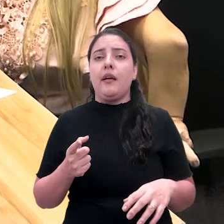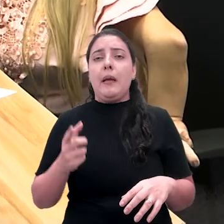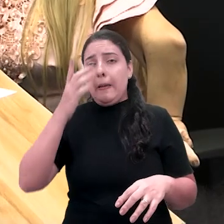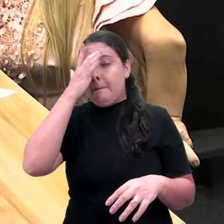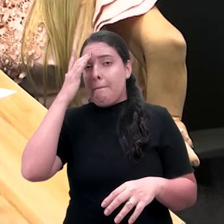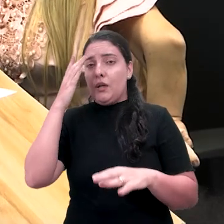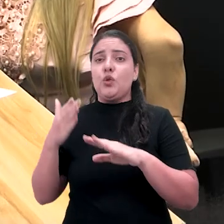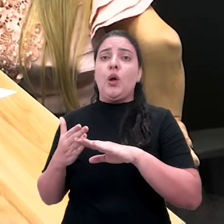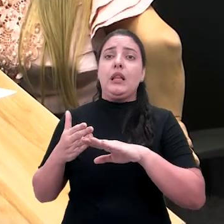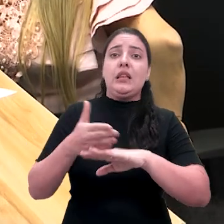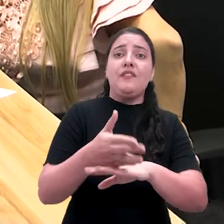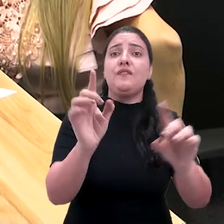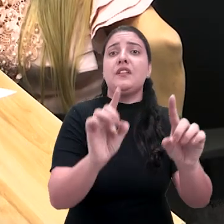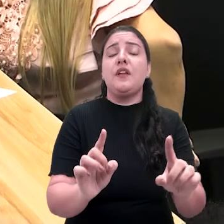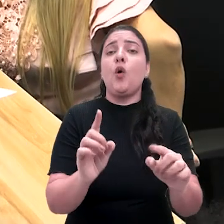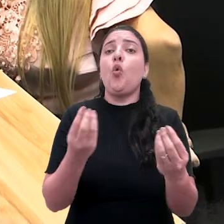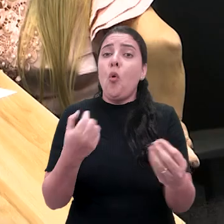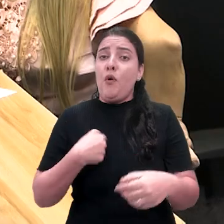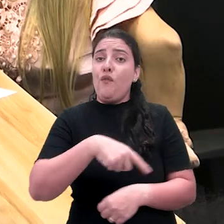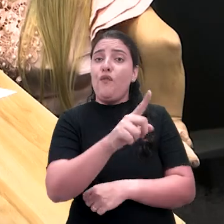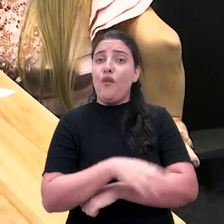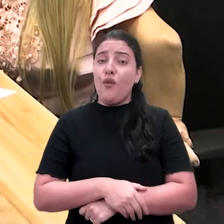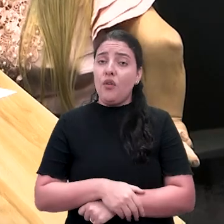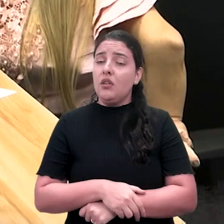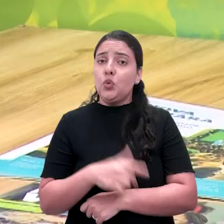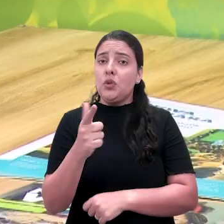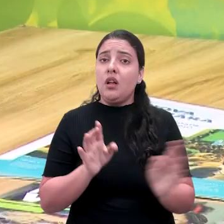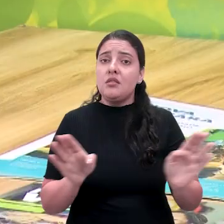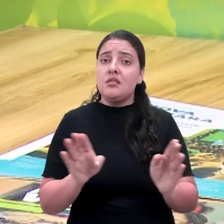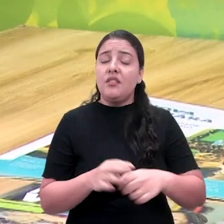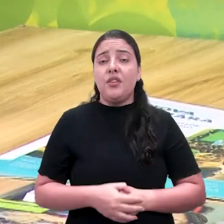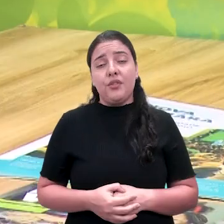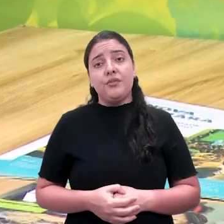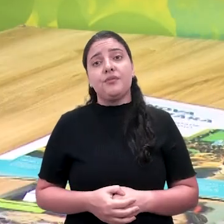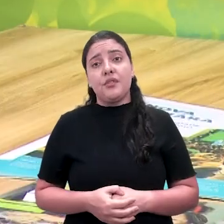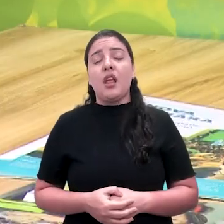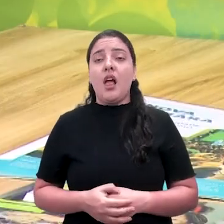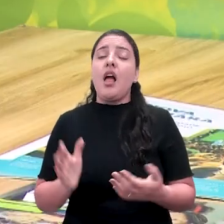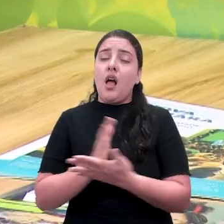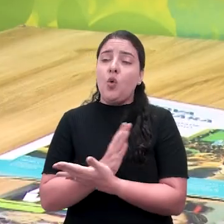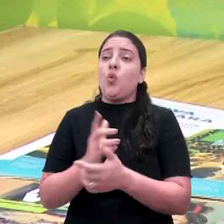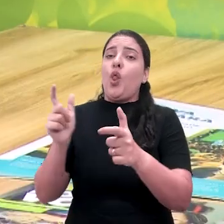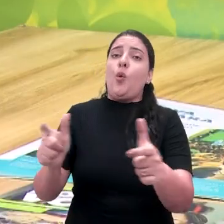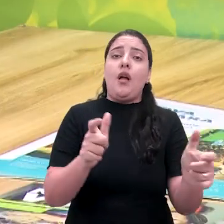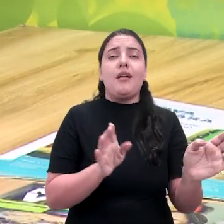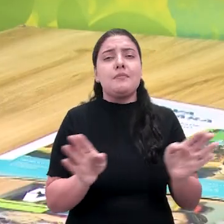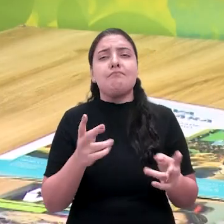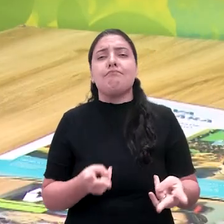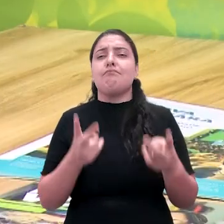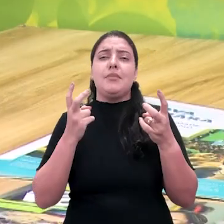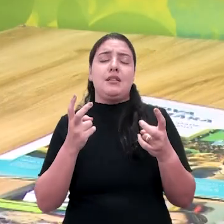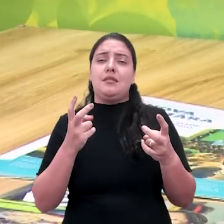com deficiência. Como que a gente vai? Não vai porque não é acessível. Exatamente. Locais com acessibilidade, você pode perceber que tem mais